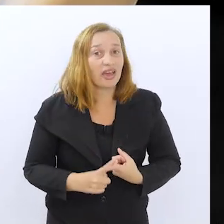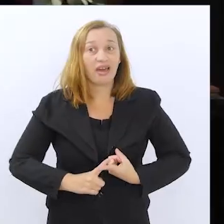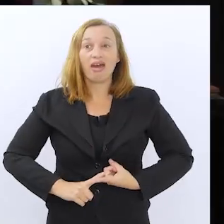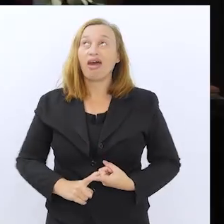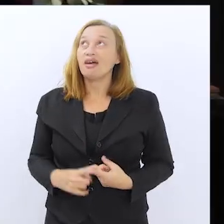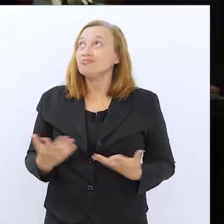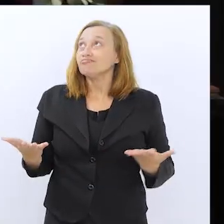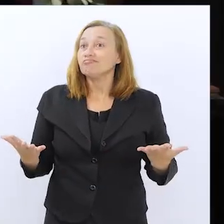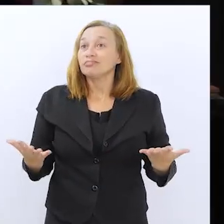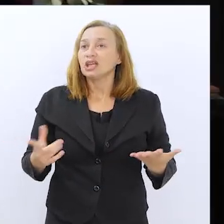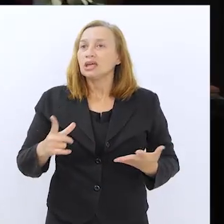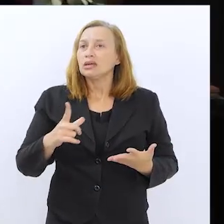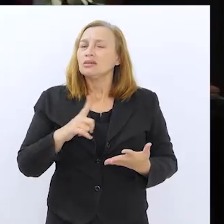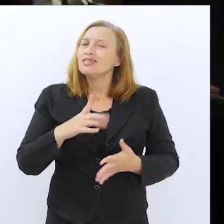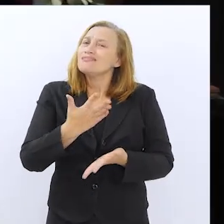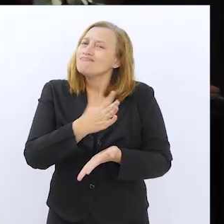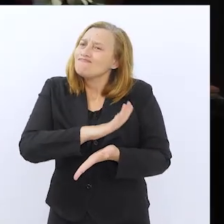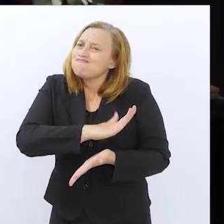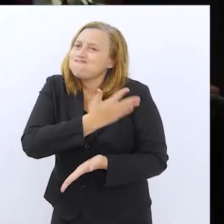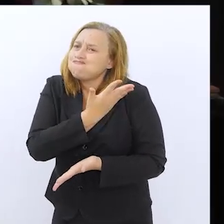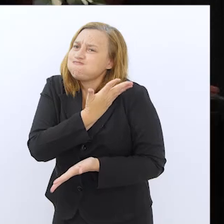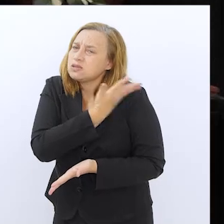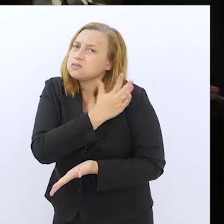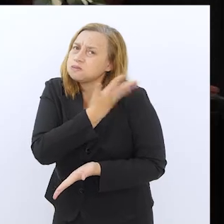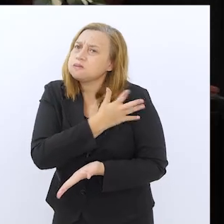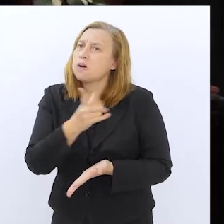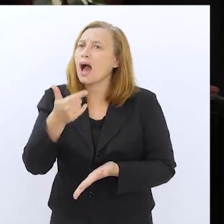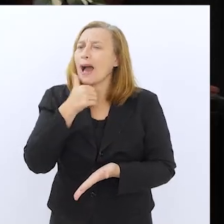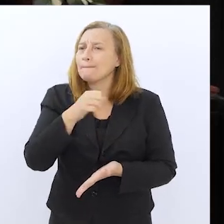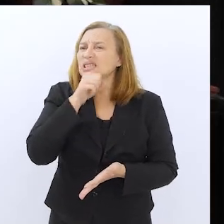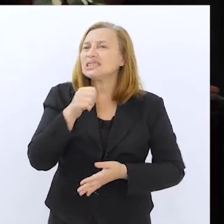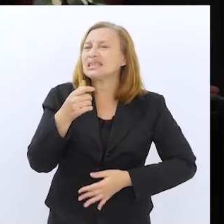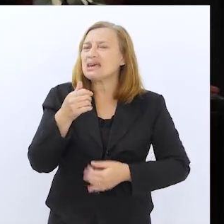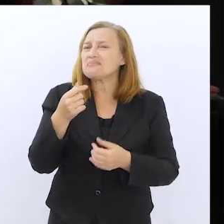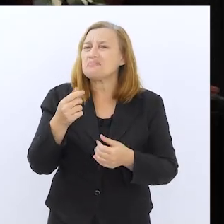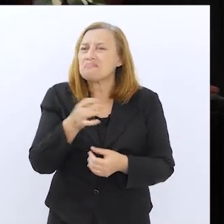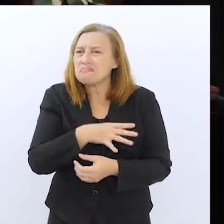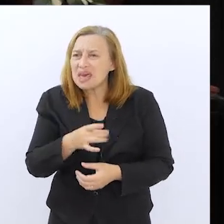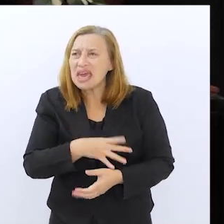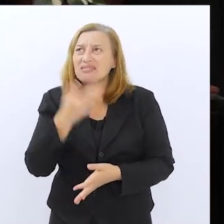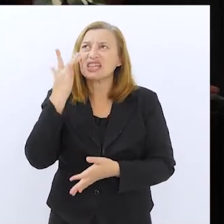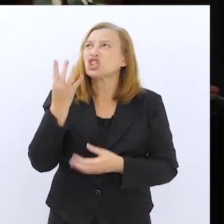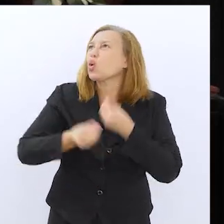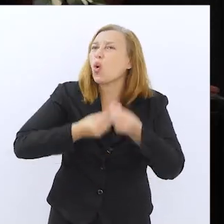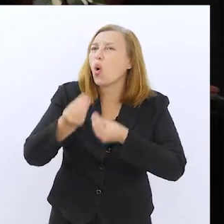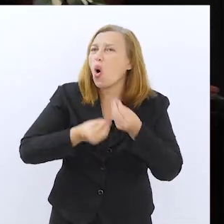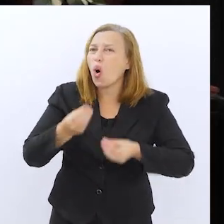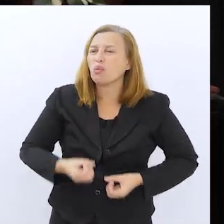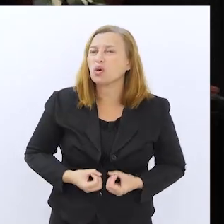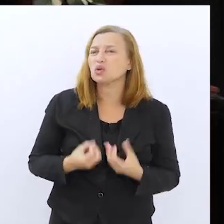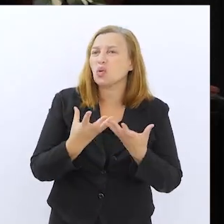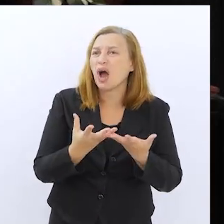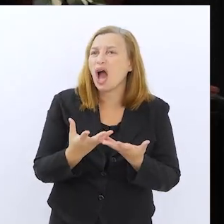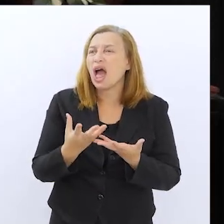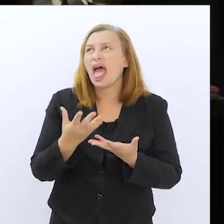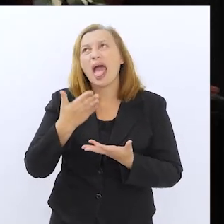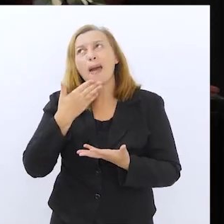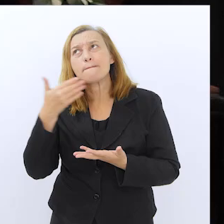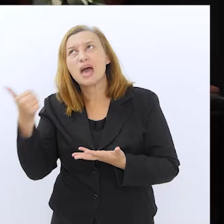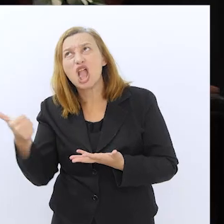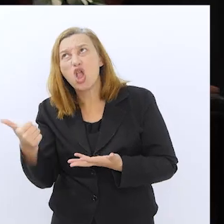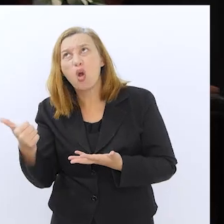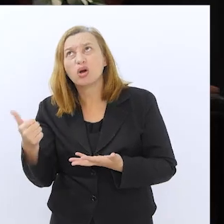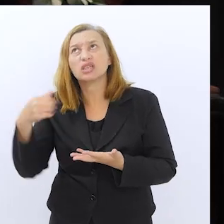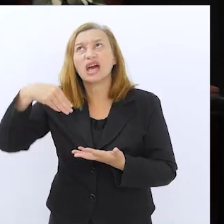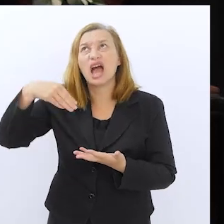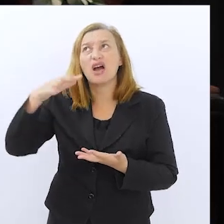que agradecemos, porque existe um preconceito, né? As mães que têm medo e ficam achando, mas como que eu vou? É melhor dar